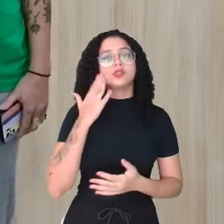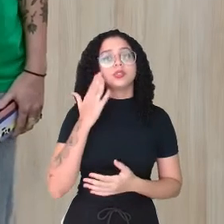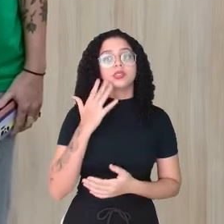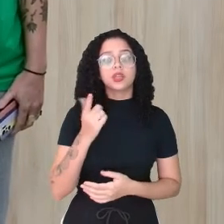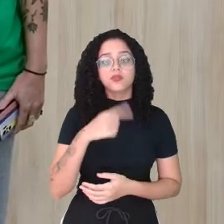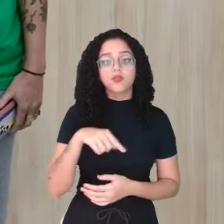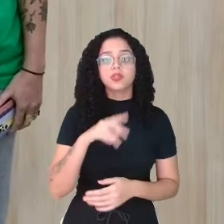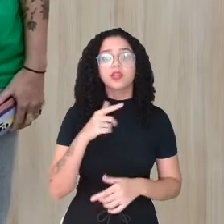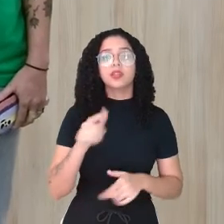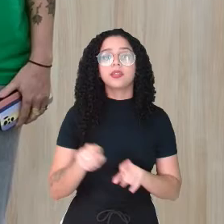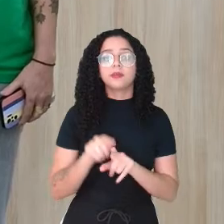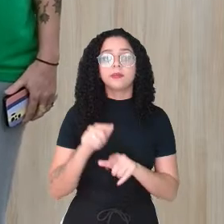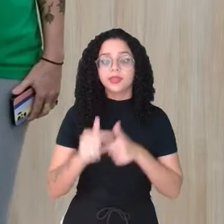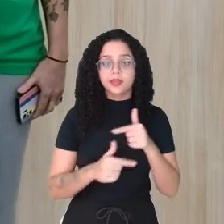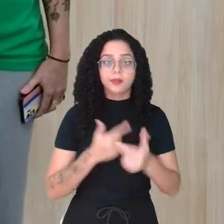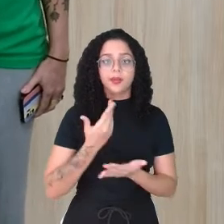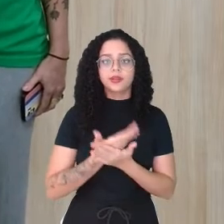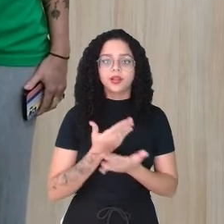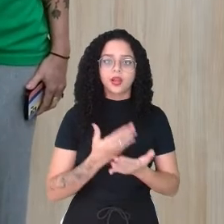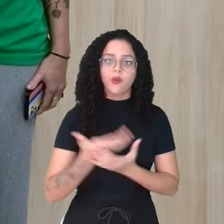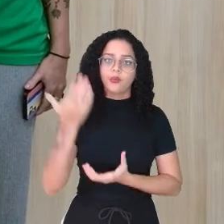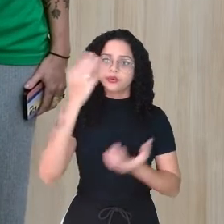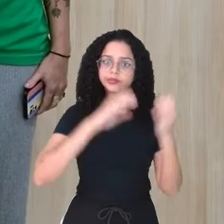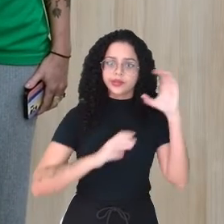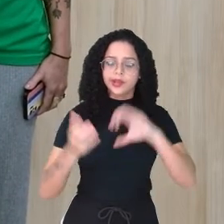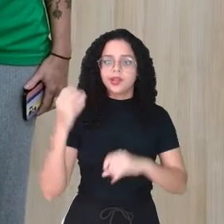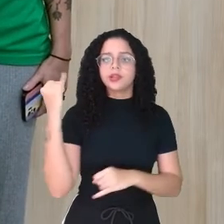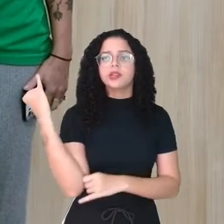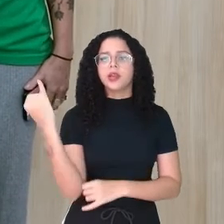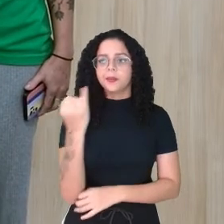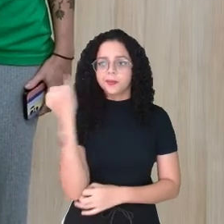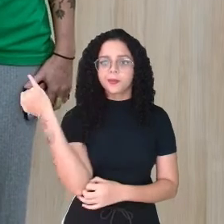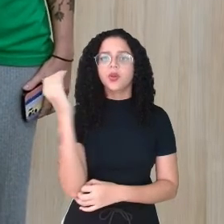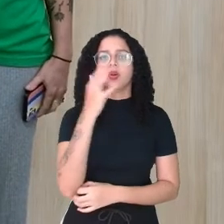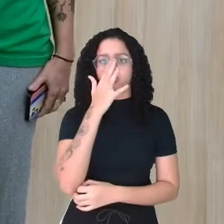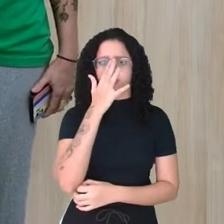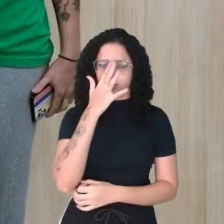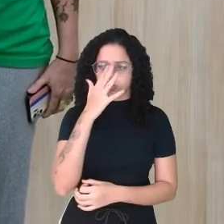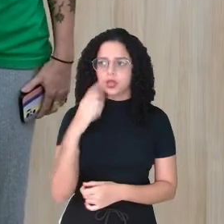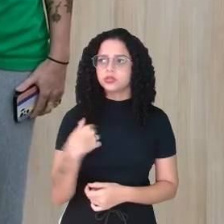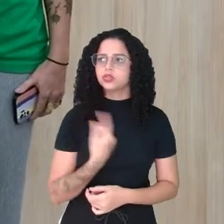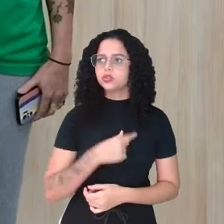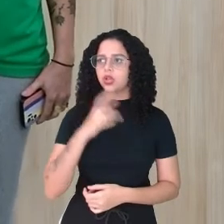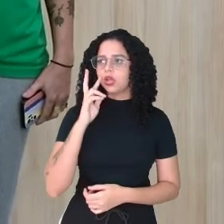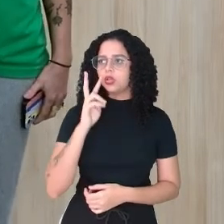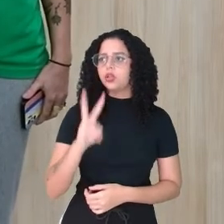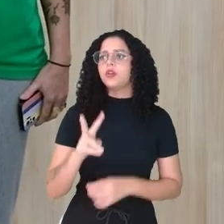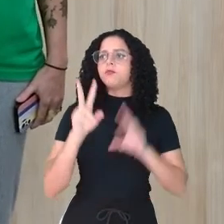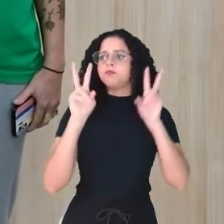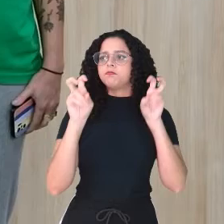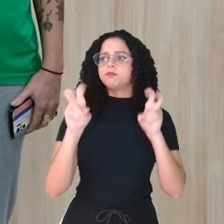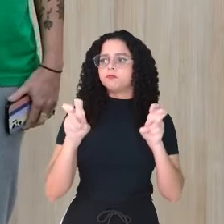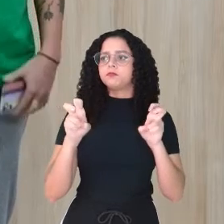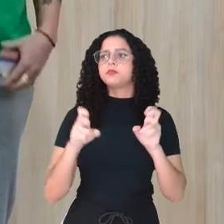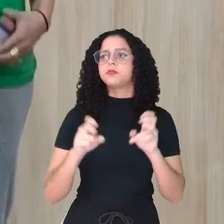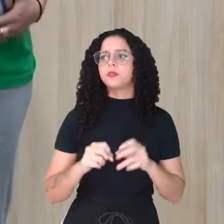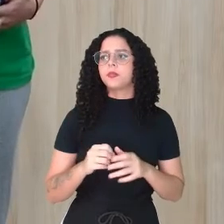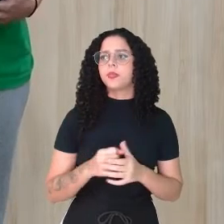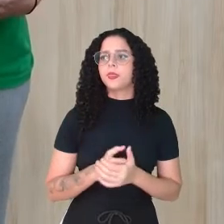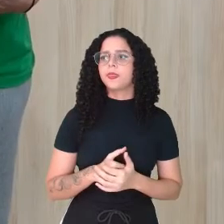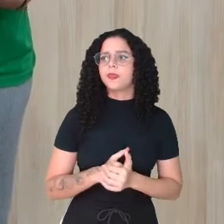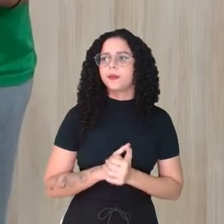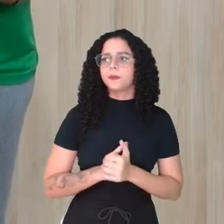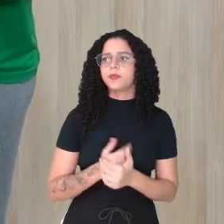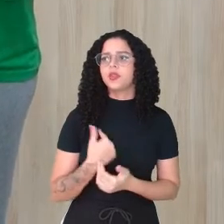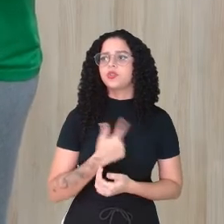também trabalha aí nas aulas de ciência, a importância, né, da gente ver essa questão. E a gente